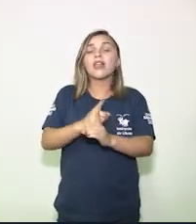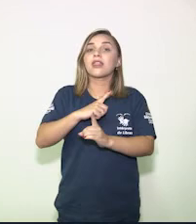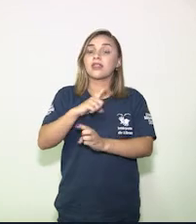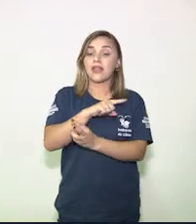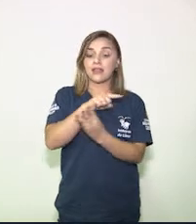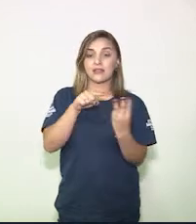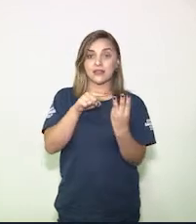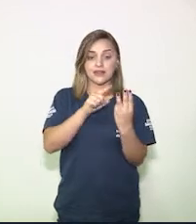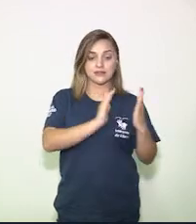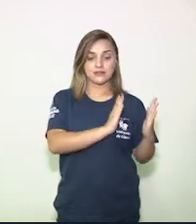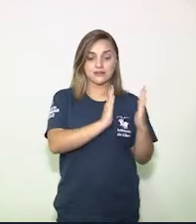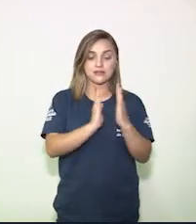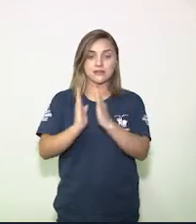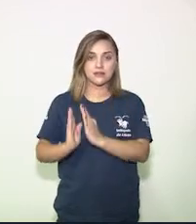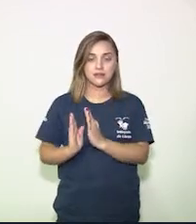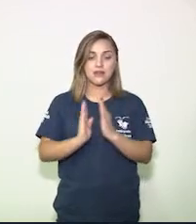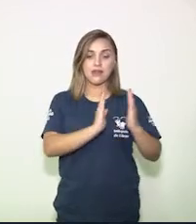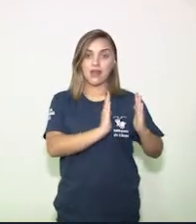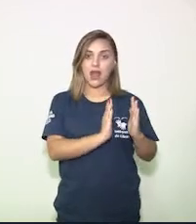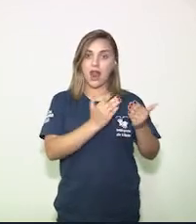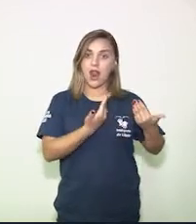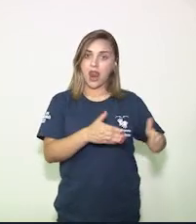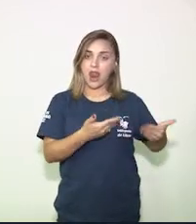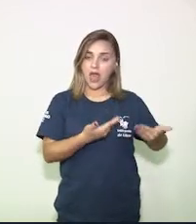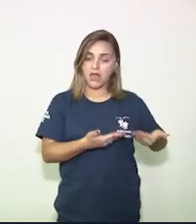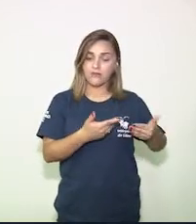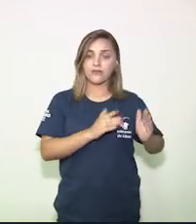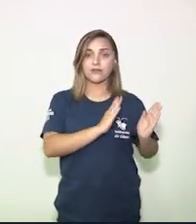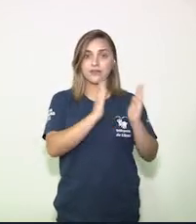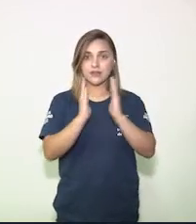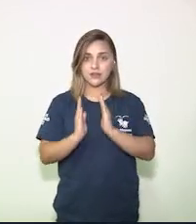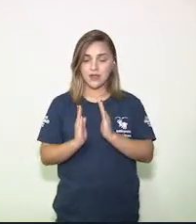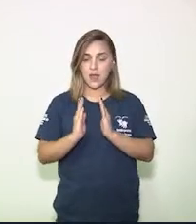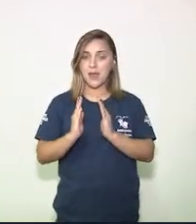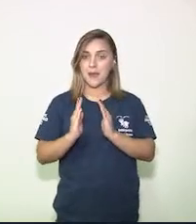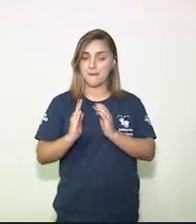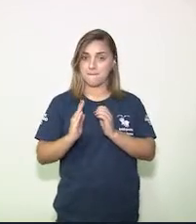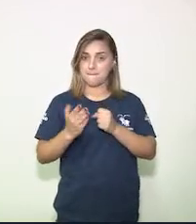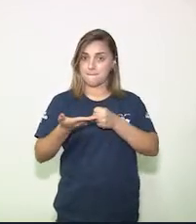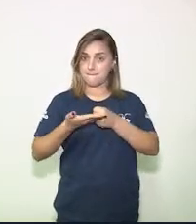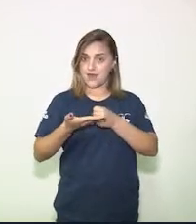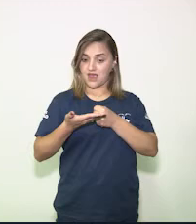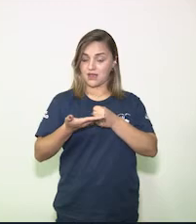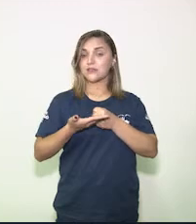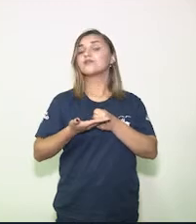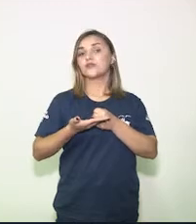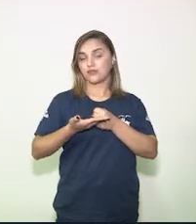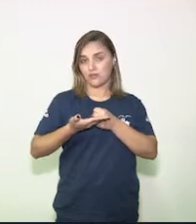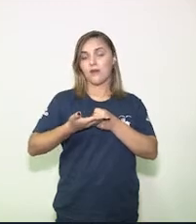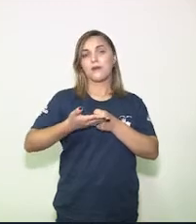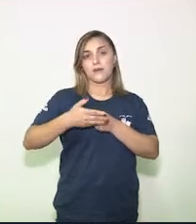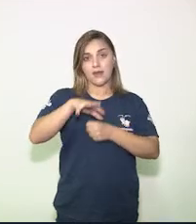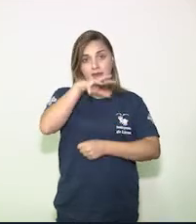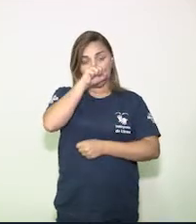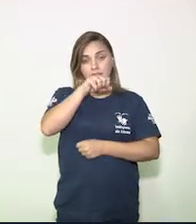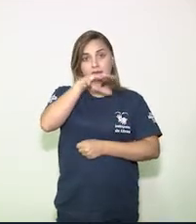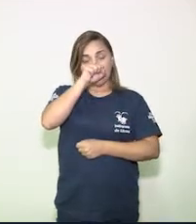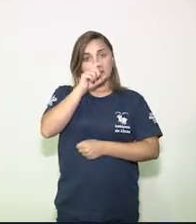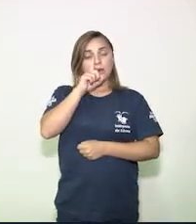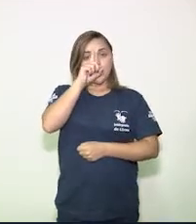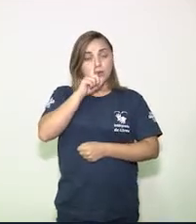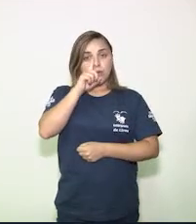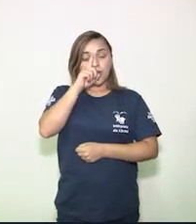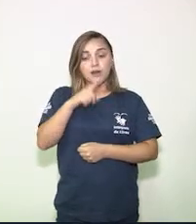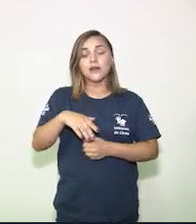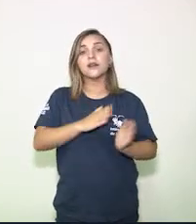3 classes. A classe com quadro leve, a classe, 1/3 deles com quadro respiratório e